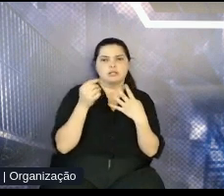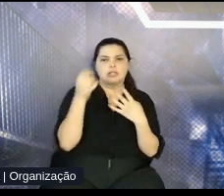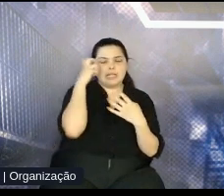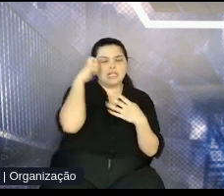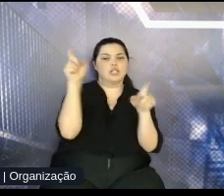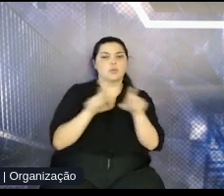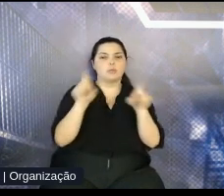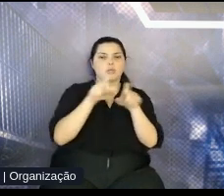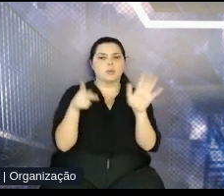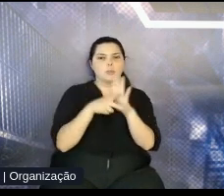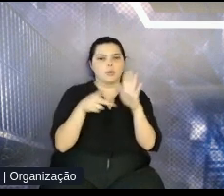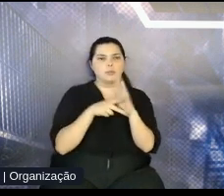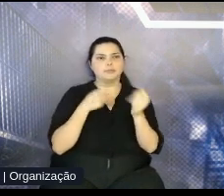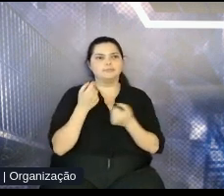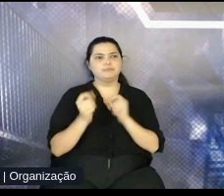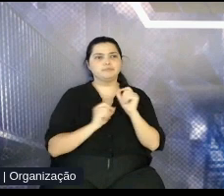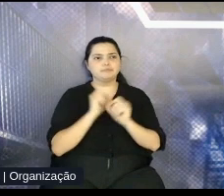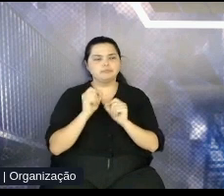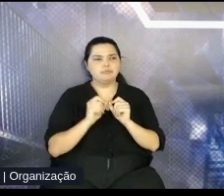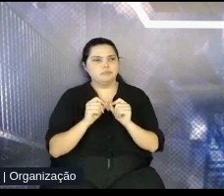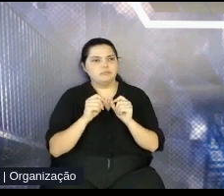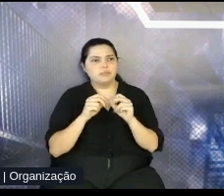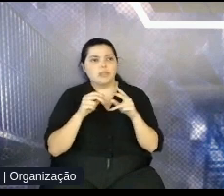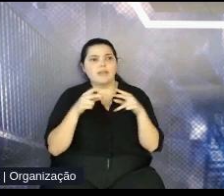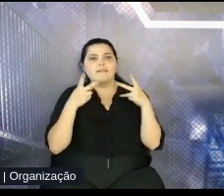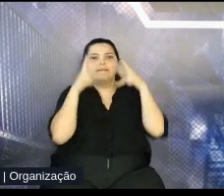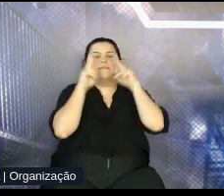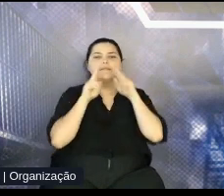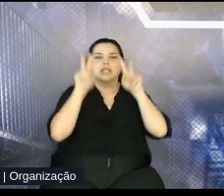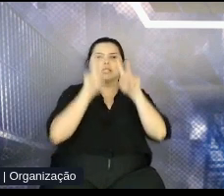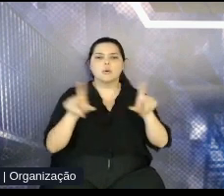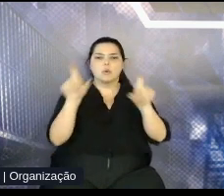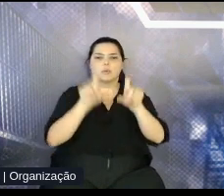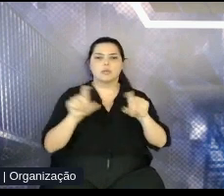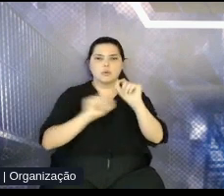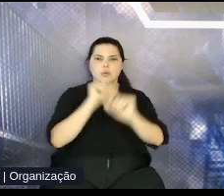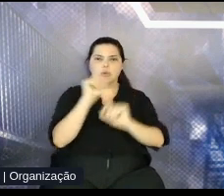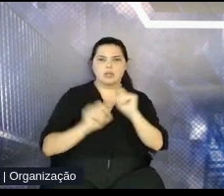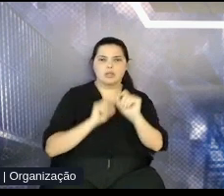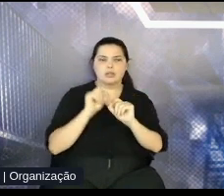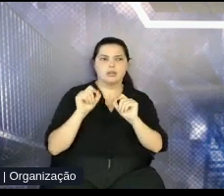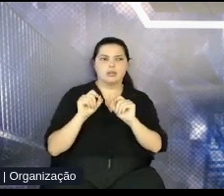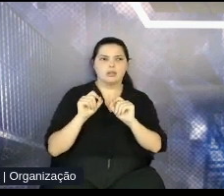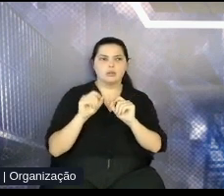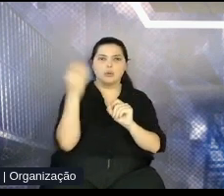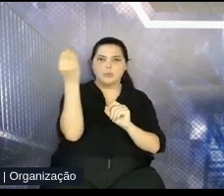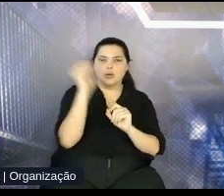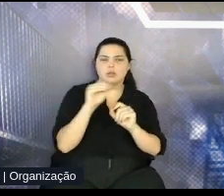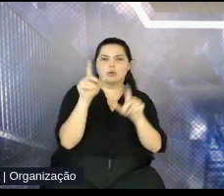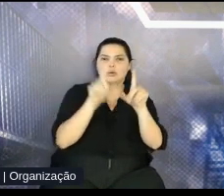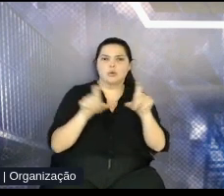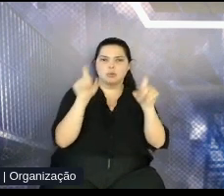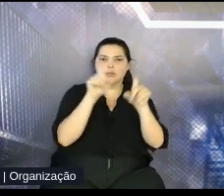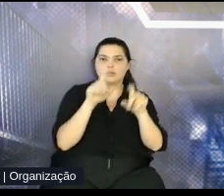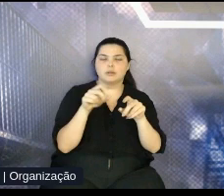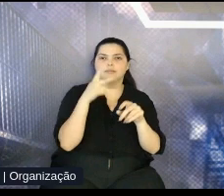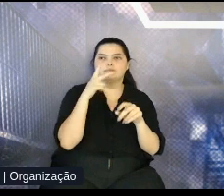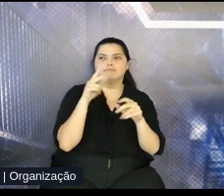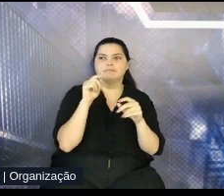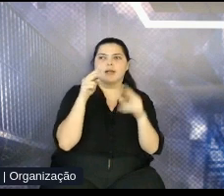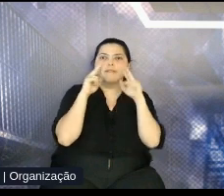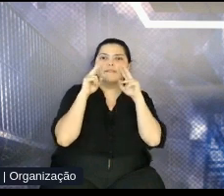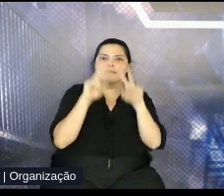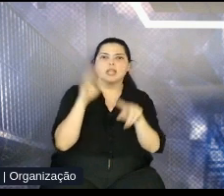computacional. Tem estratégias de visão computacional, que basicamente se resume aqui: eu coloco um computador para enxergar e